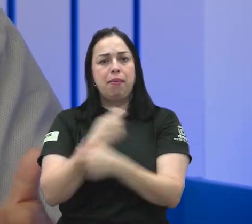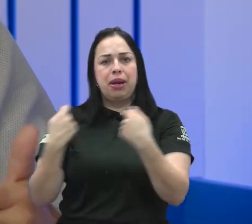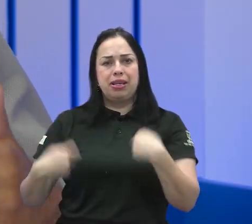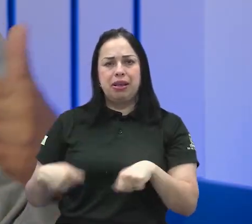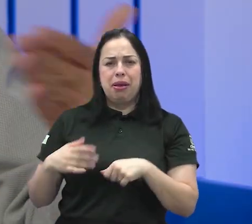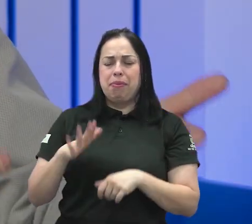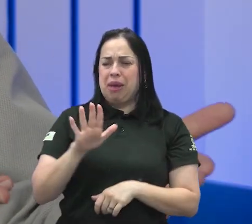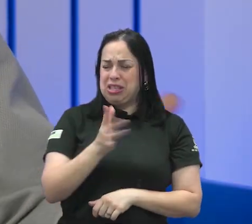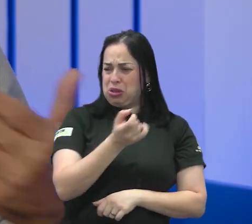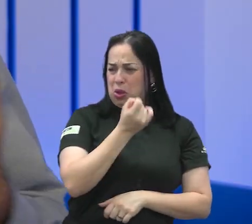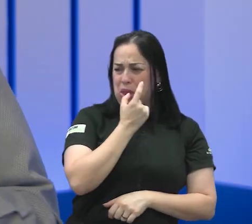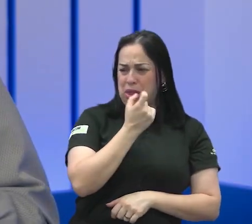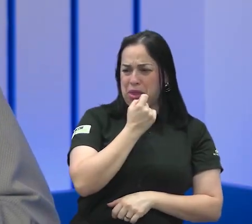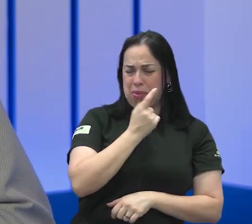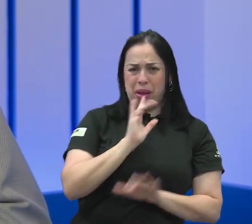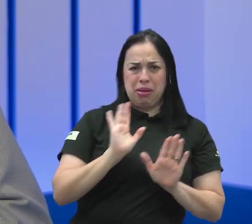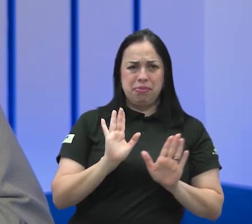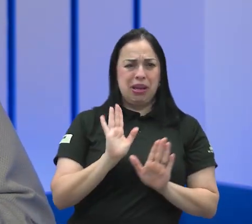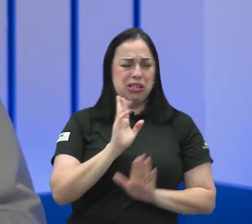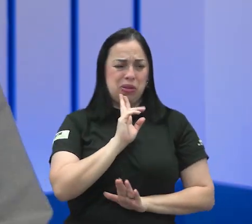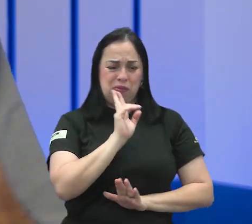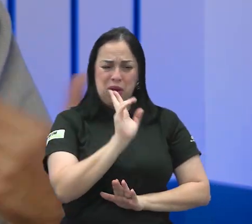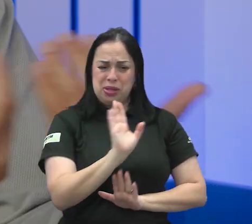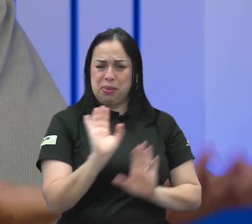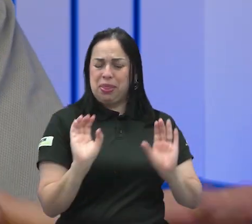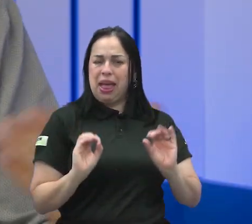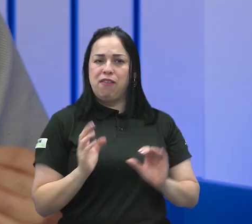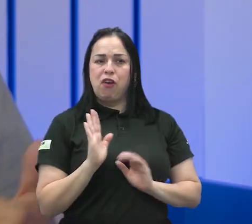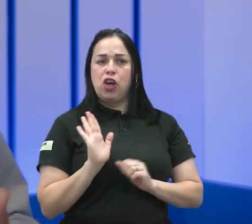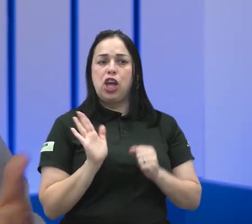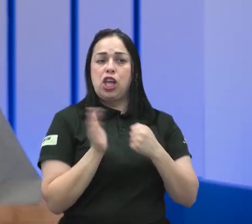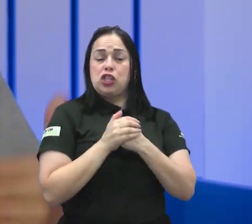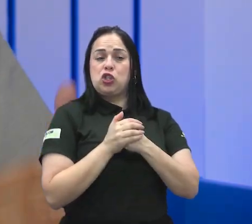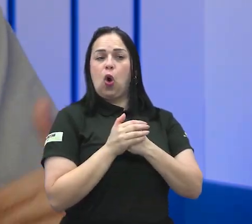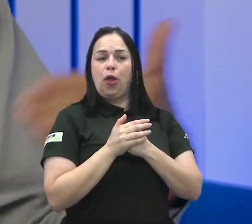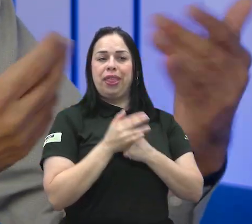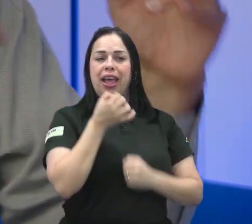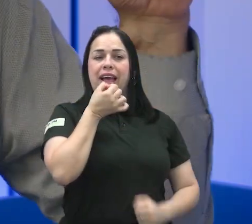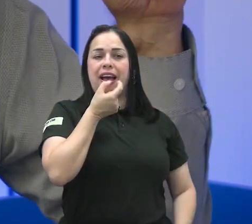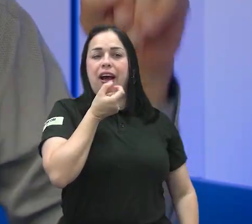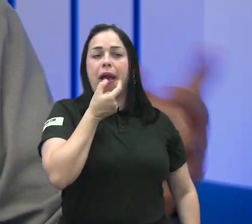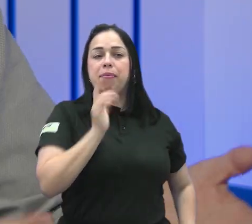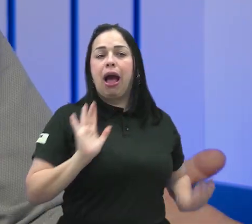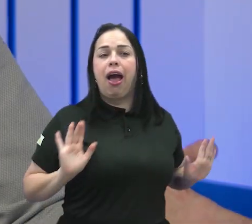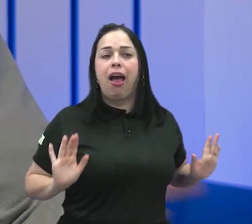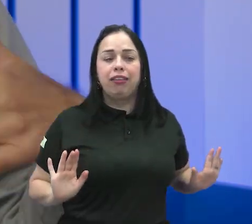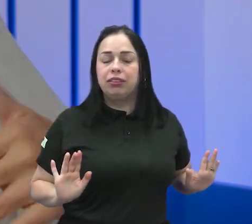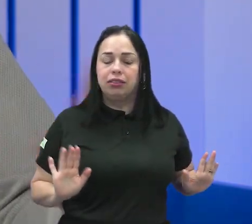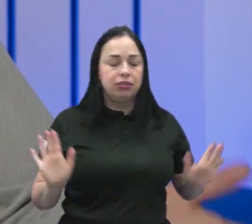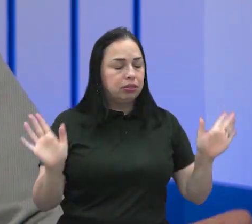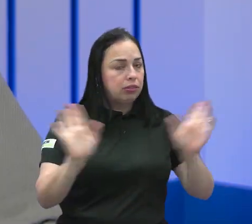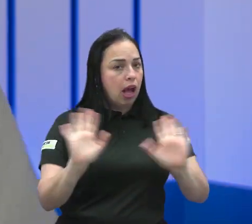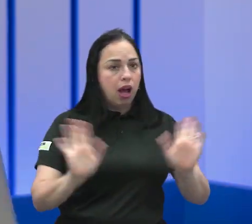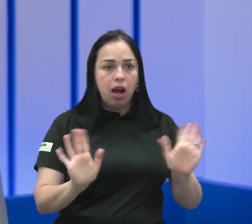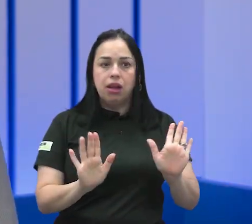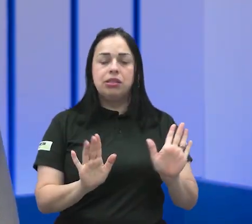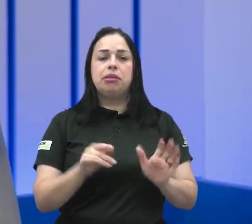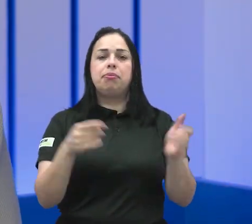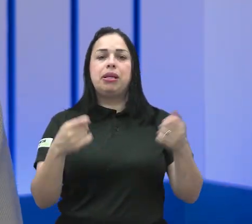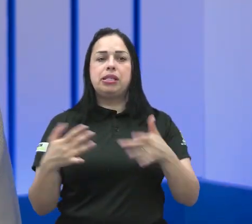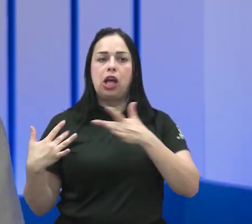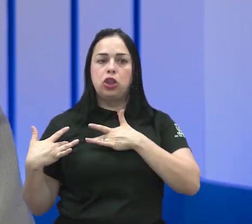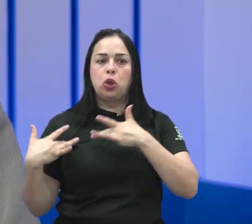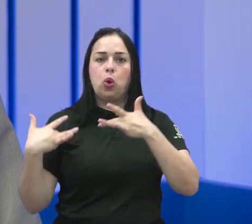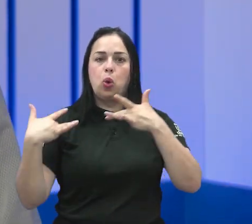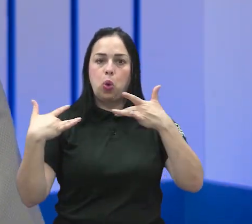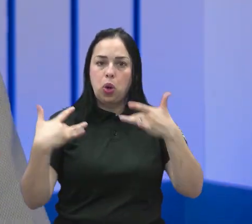está precisando, eu vou doar, mas eu estou tomando medicamento, mas se eu falar não vou poder doar, mas eu vou omitir essa informação porque eu tenho que doar. Não,